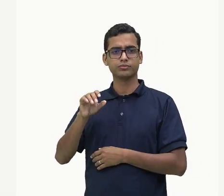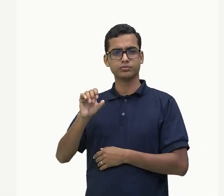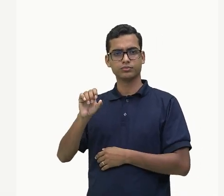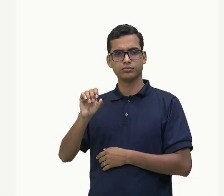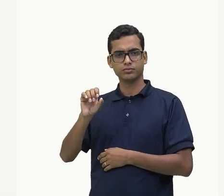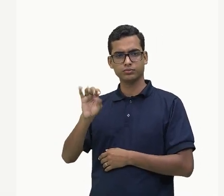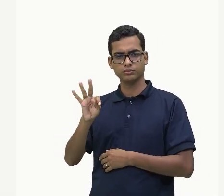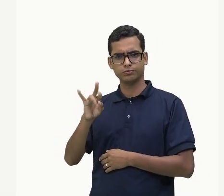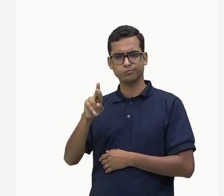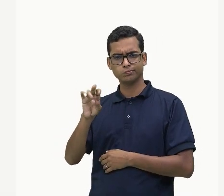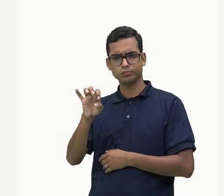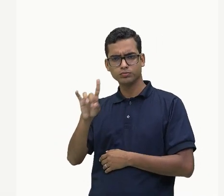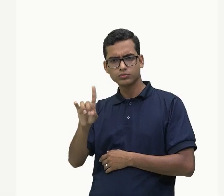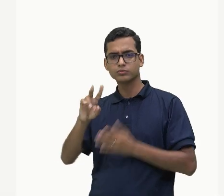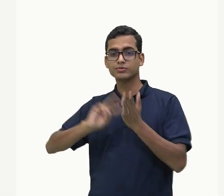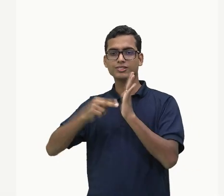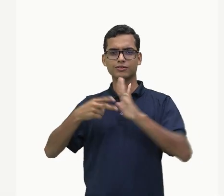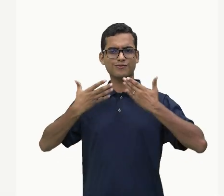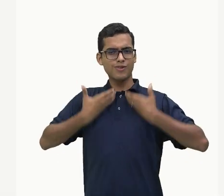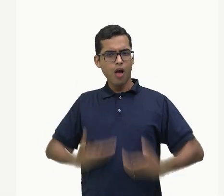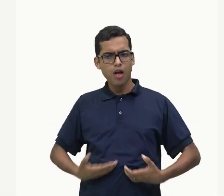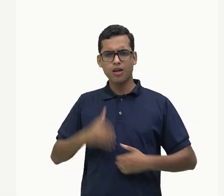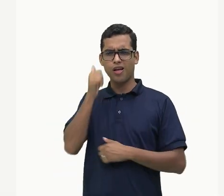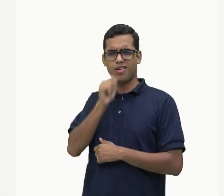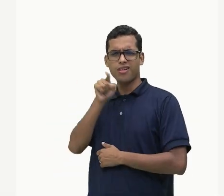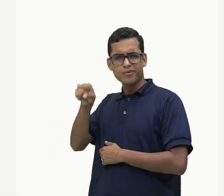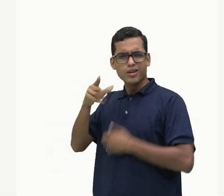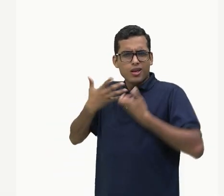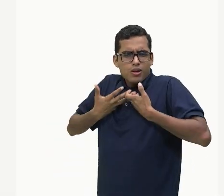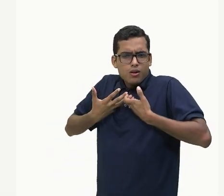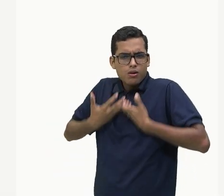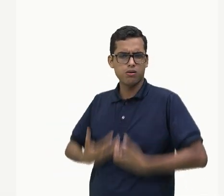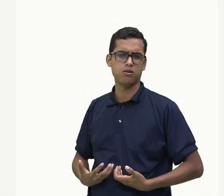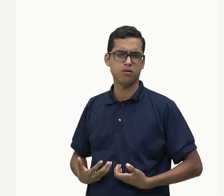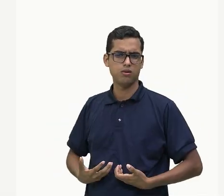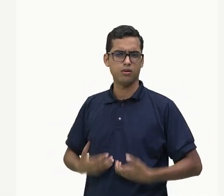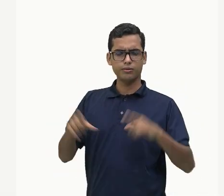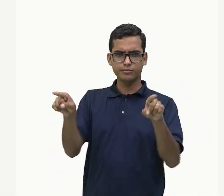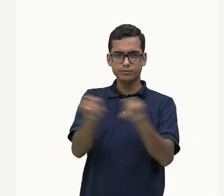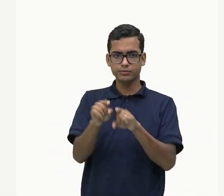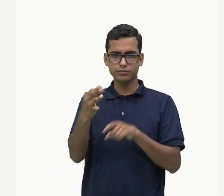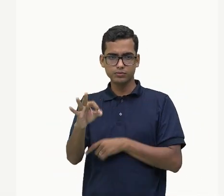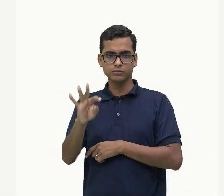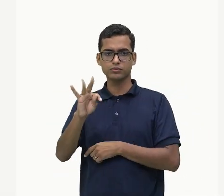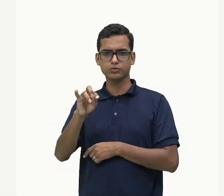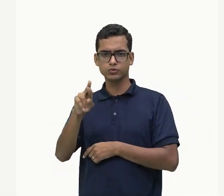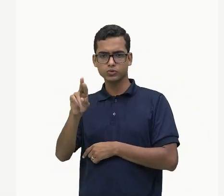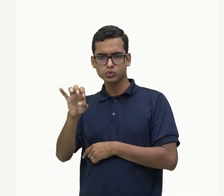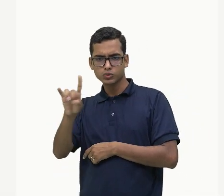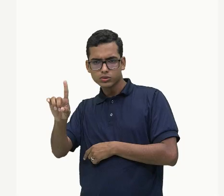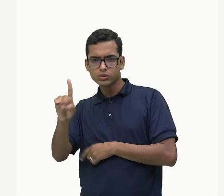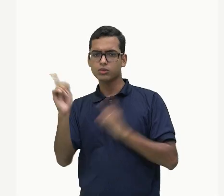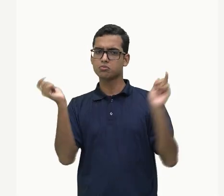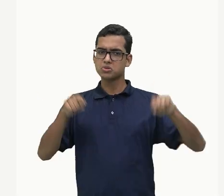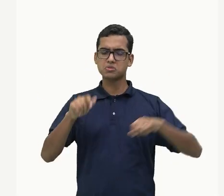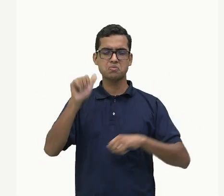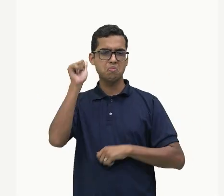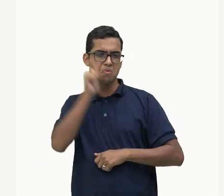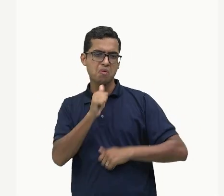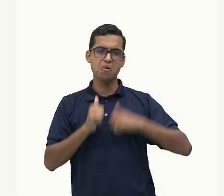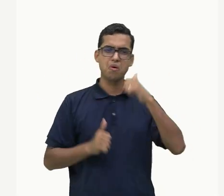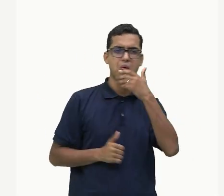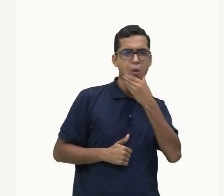quer dizer cansado, cansada. Isso aqui não faz distinção, né, de gênero. Pode ser para ele ou para ela, aí depende do contexto de